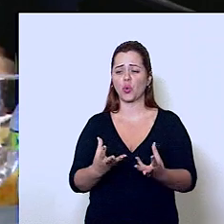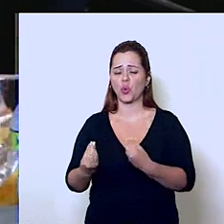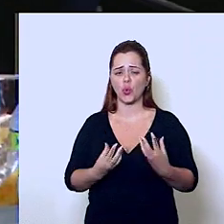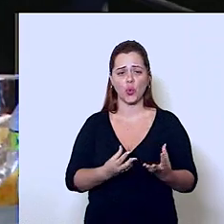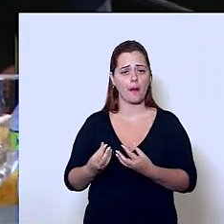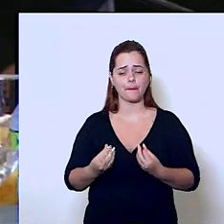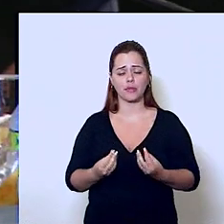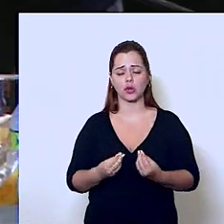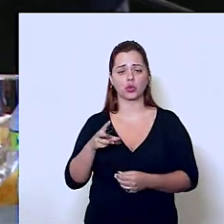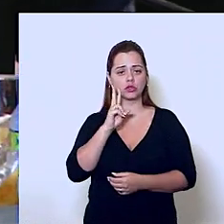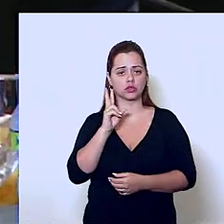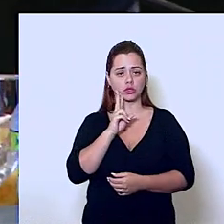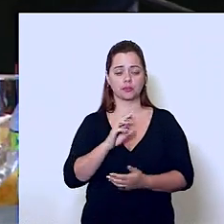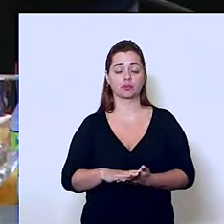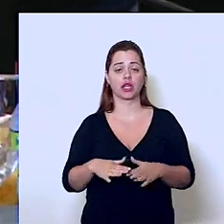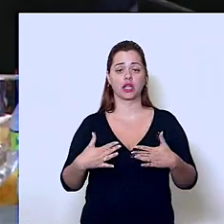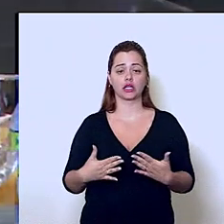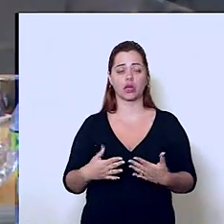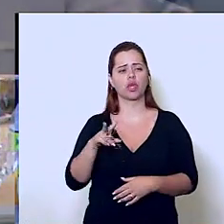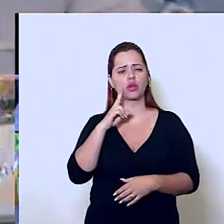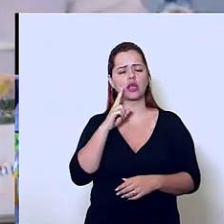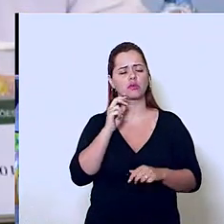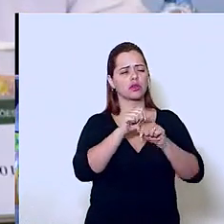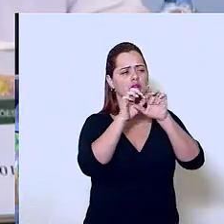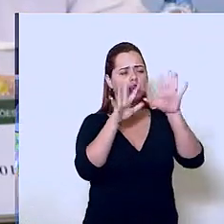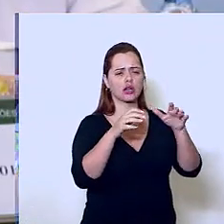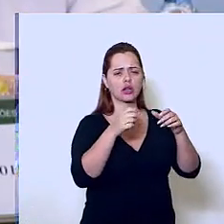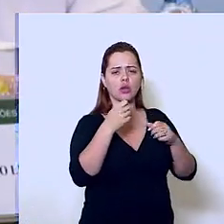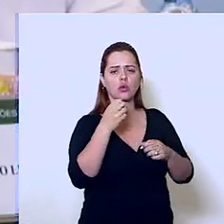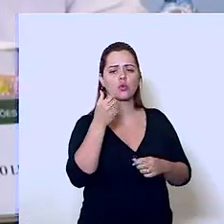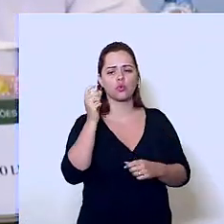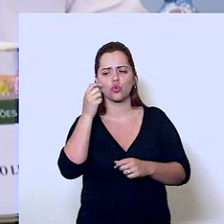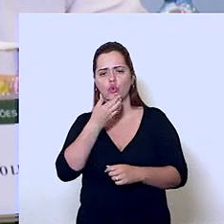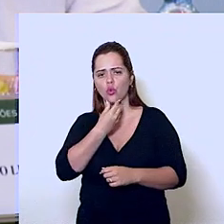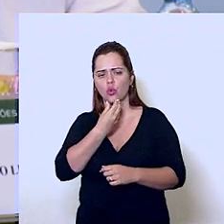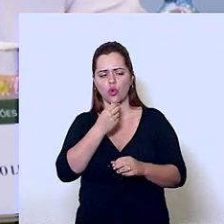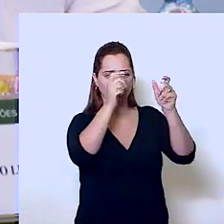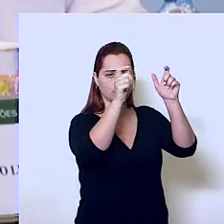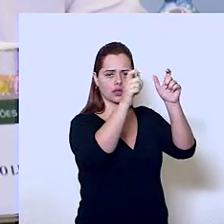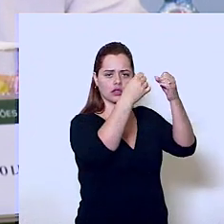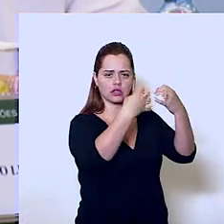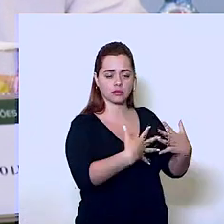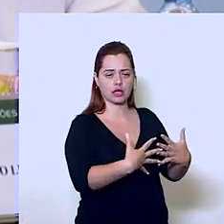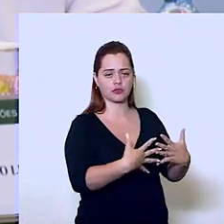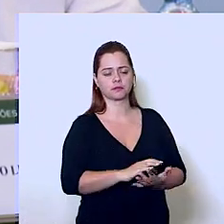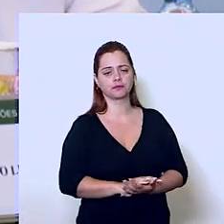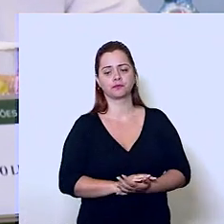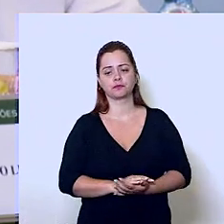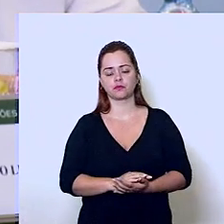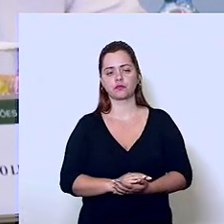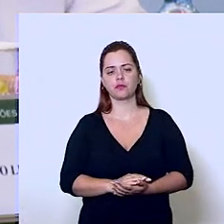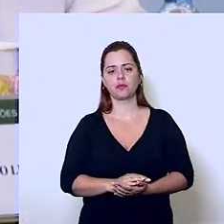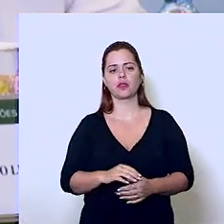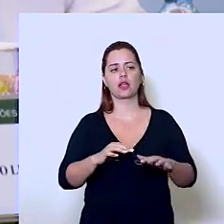E o Sete Câmara, eu me lembro claramente ele falando assim, conselho ao jornalista que começava, atenção nele, que ele não